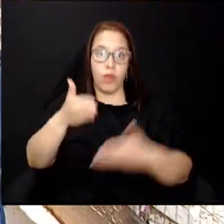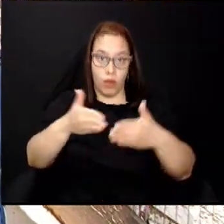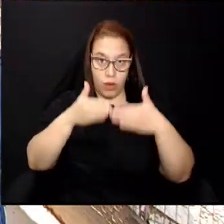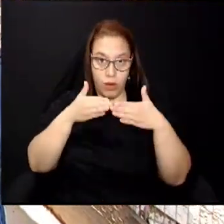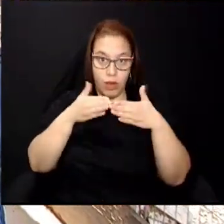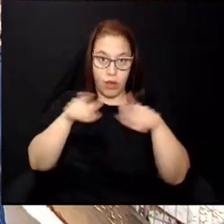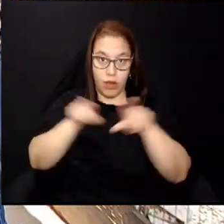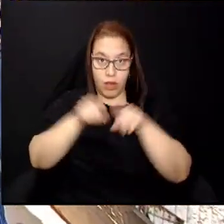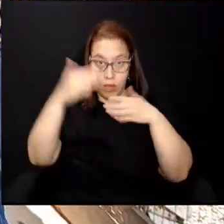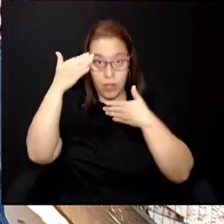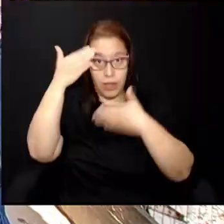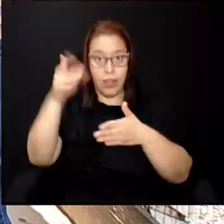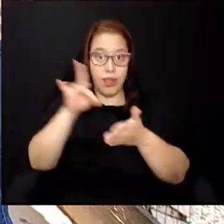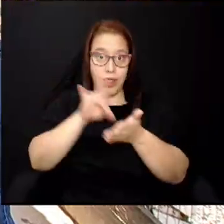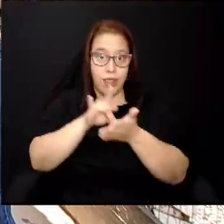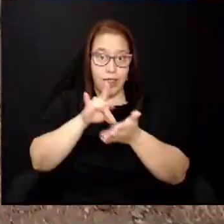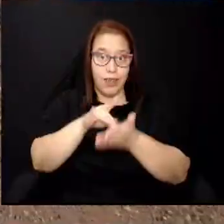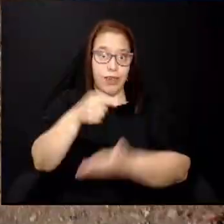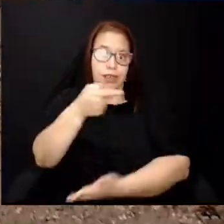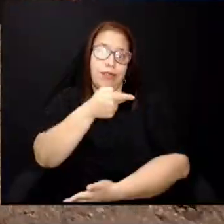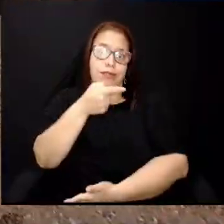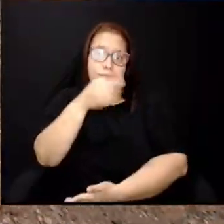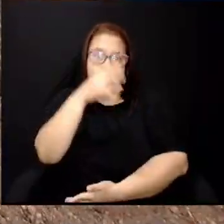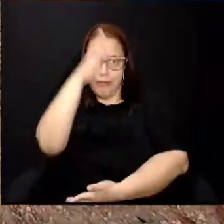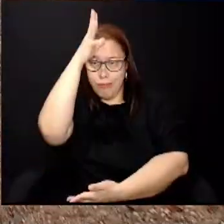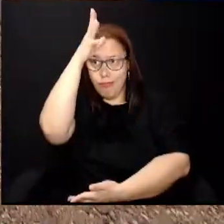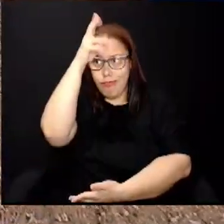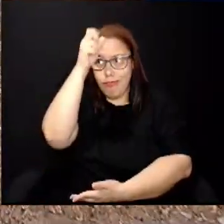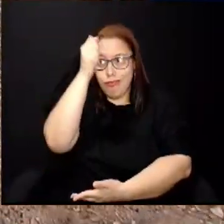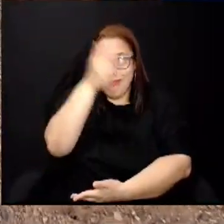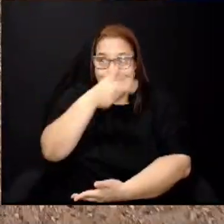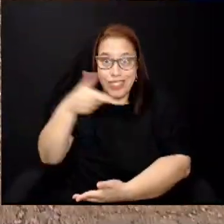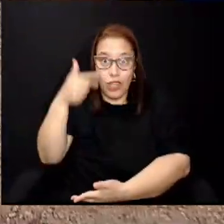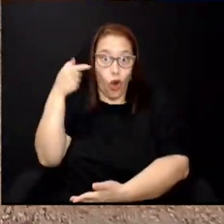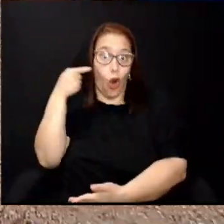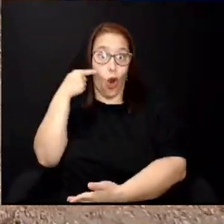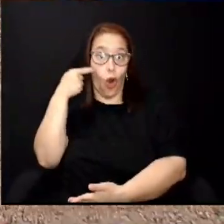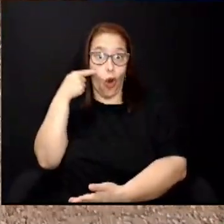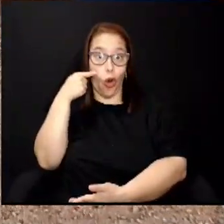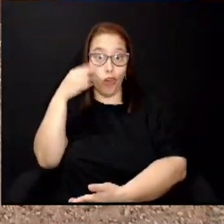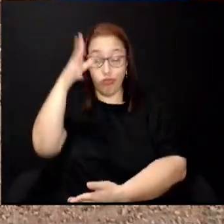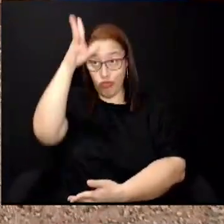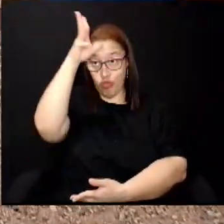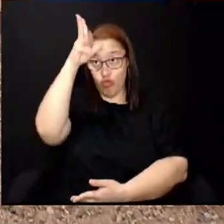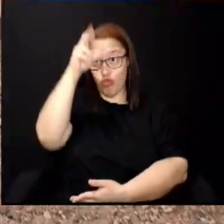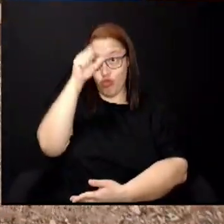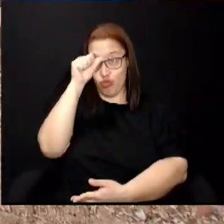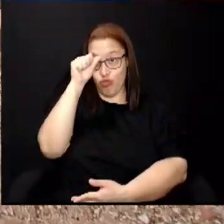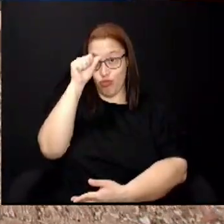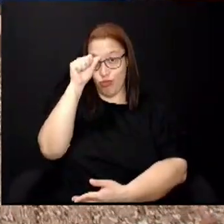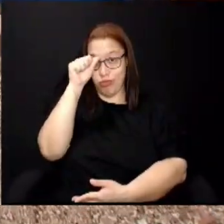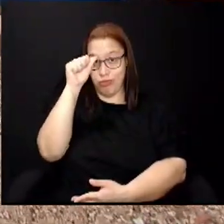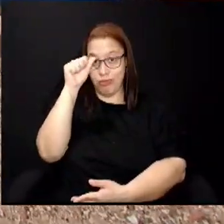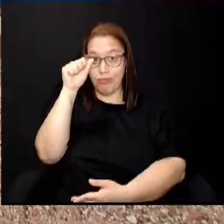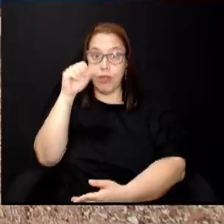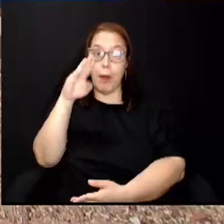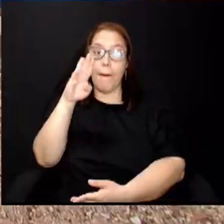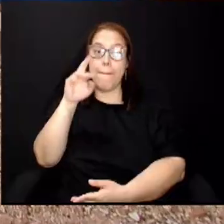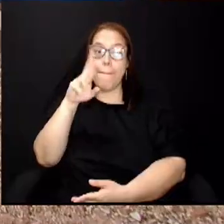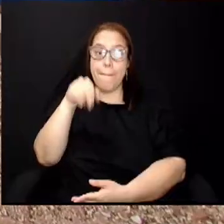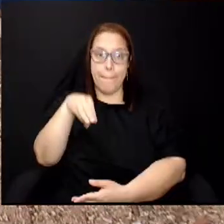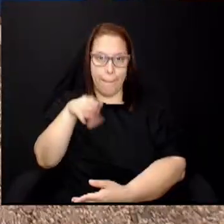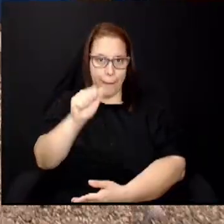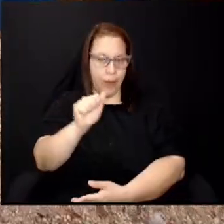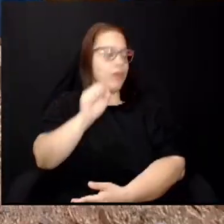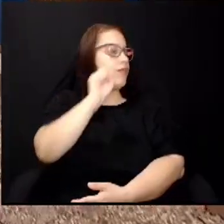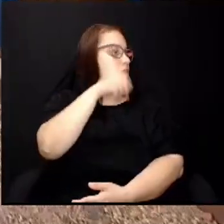na verdade, a essa galera que está aqui no fundo, né, os galos e as galinhas da raça Brahma, não é isso? Sim, sim. Bom,